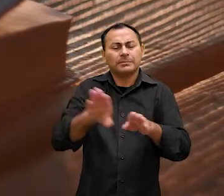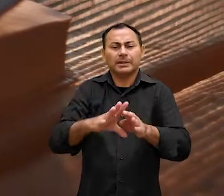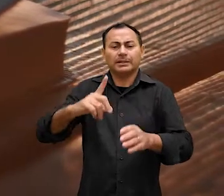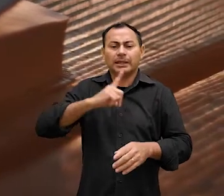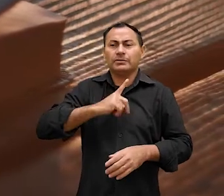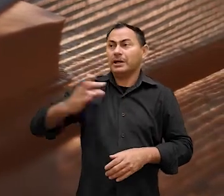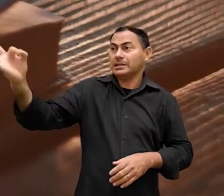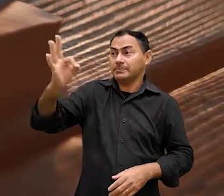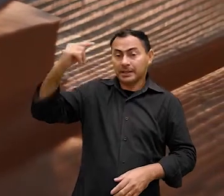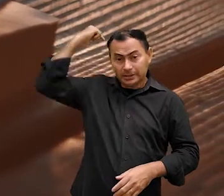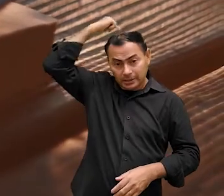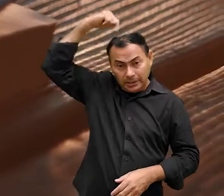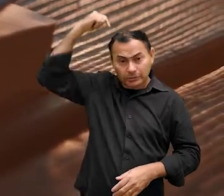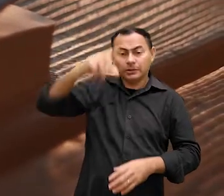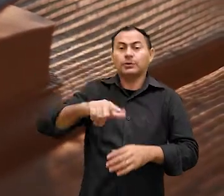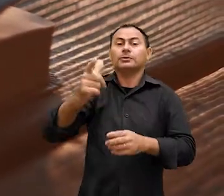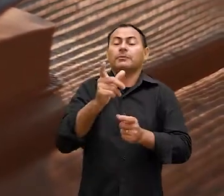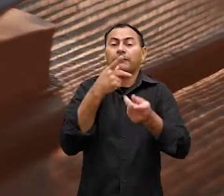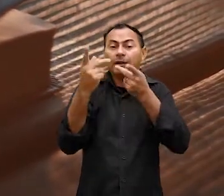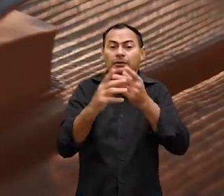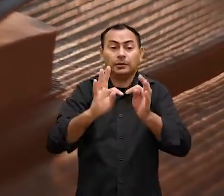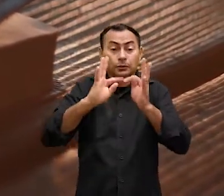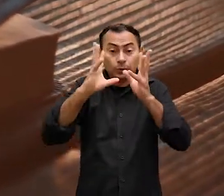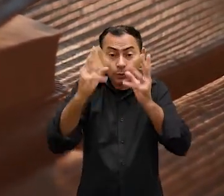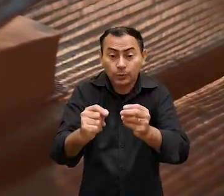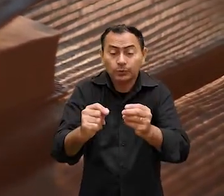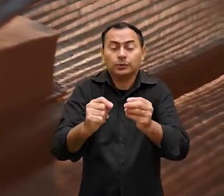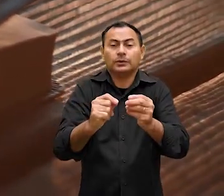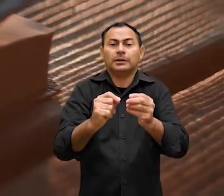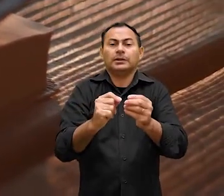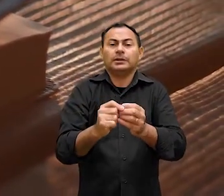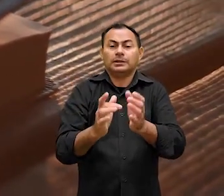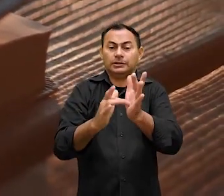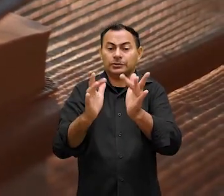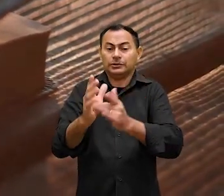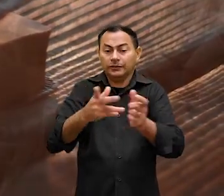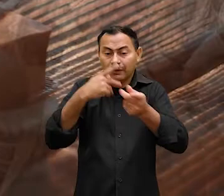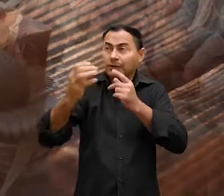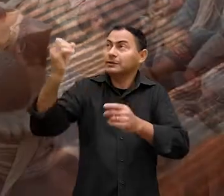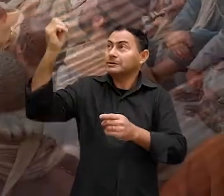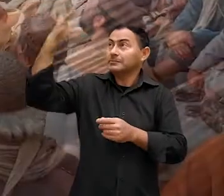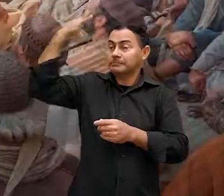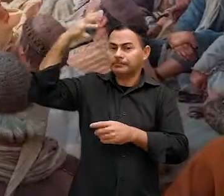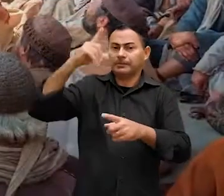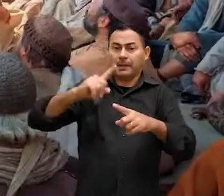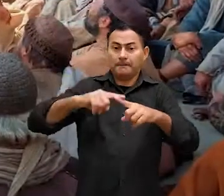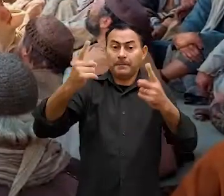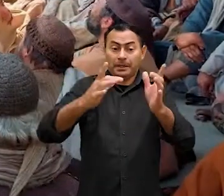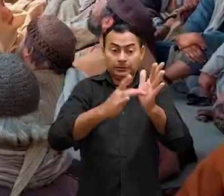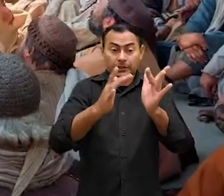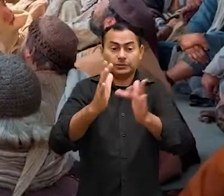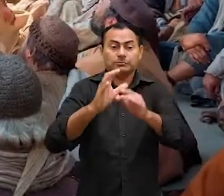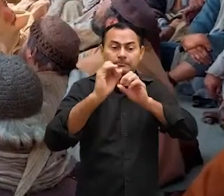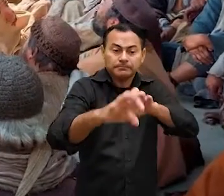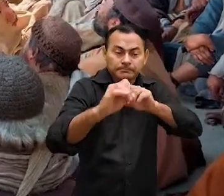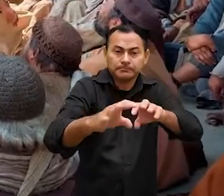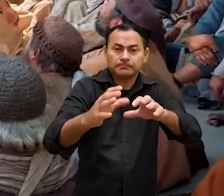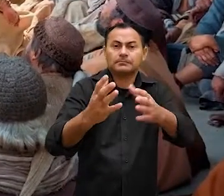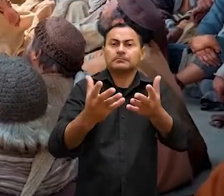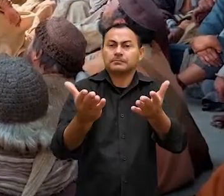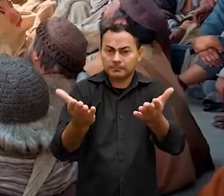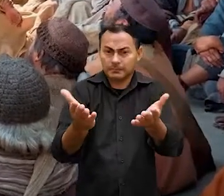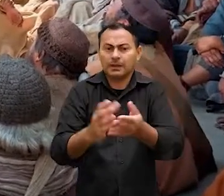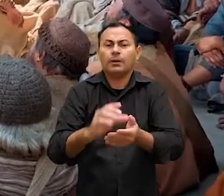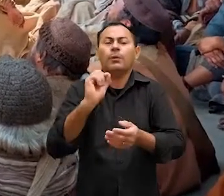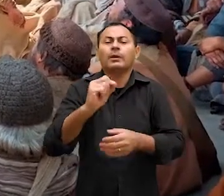de Deus. Em outras palavras, tudo que ele disse é inspirado. Mas se Jesus ensinou sobre essa